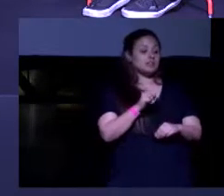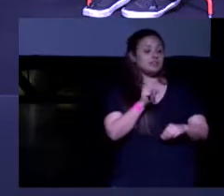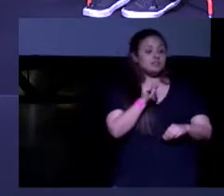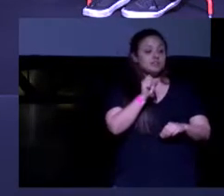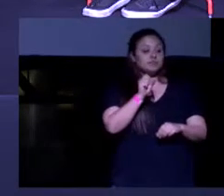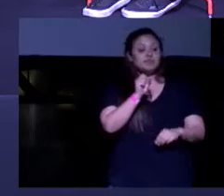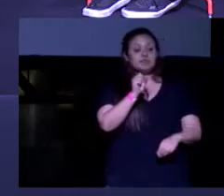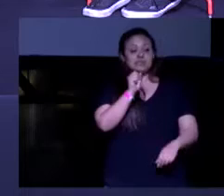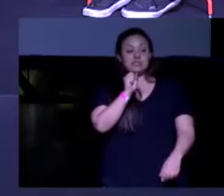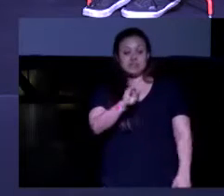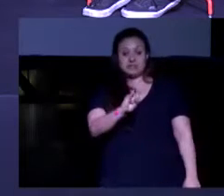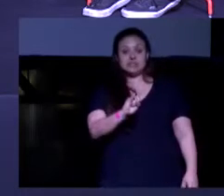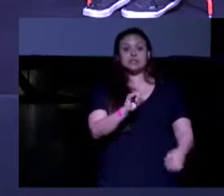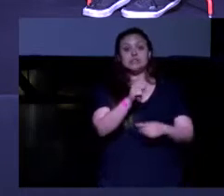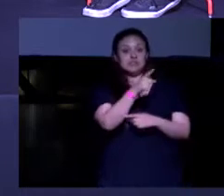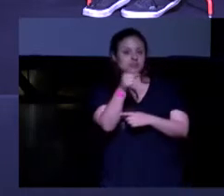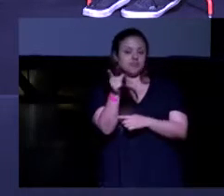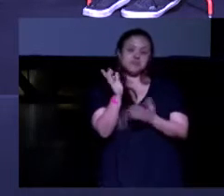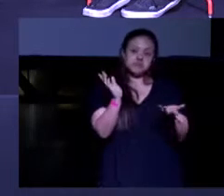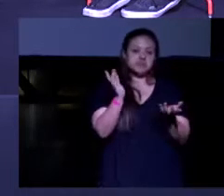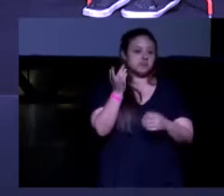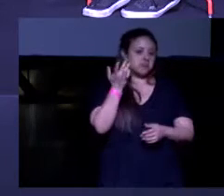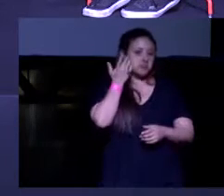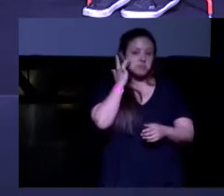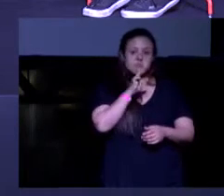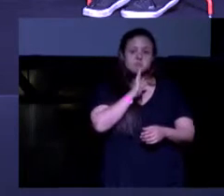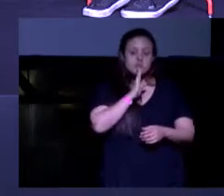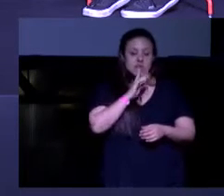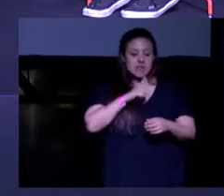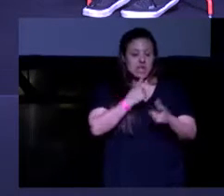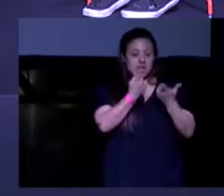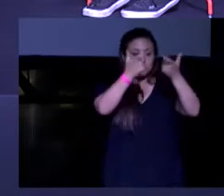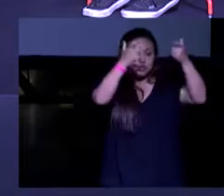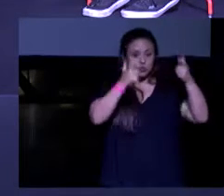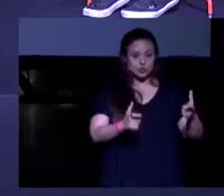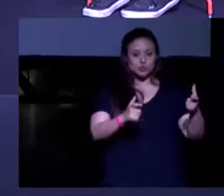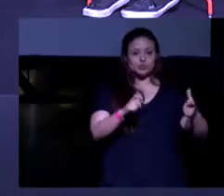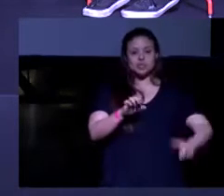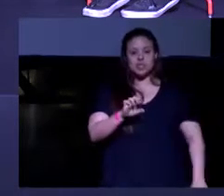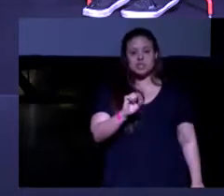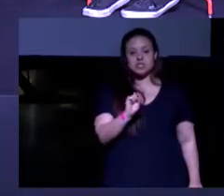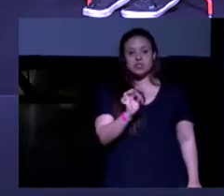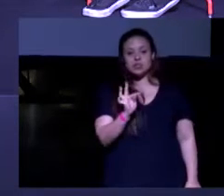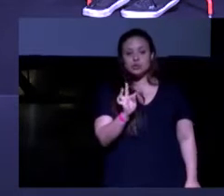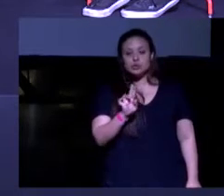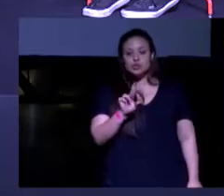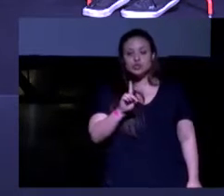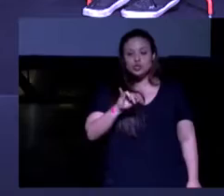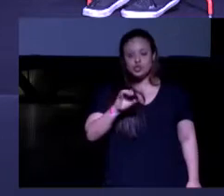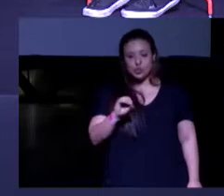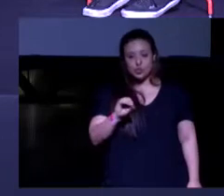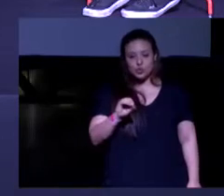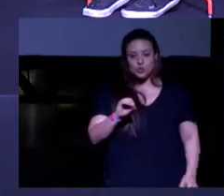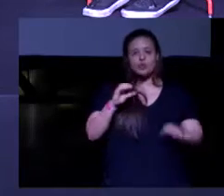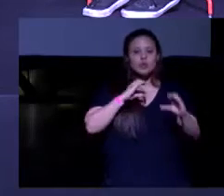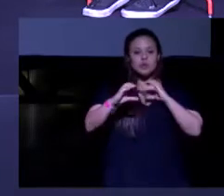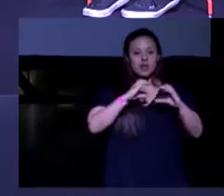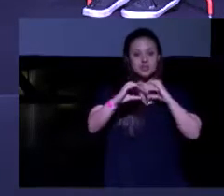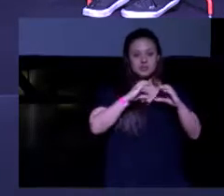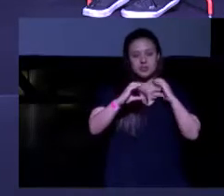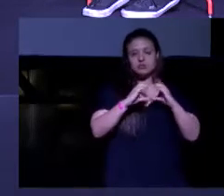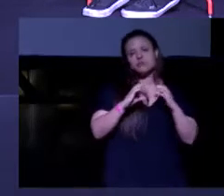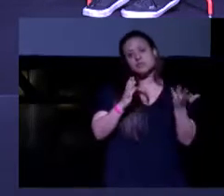focado em projetos que têm um impacto social positivo, né? A gente tenta usar toda a lógica da comunicação